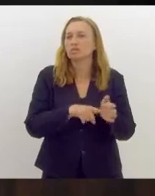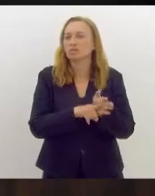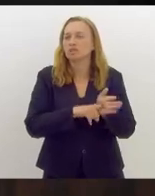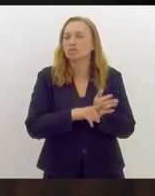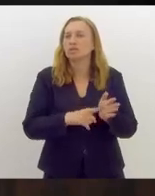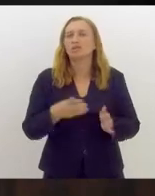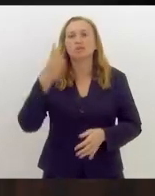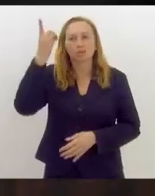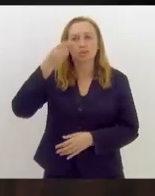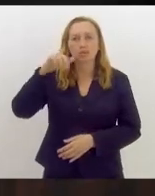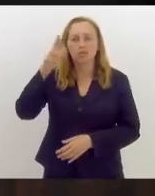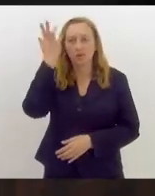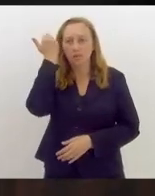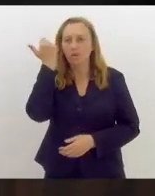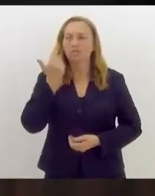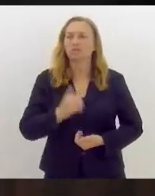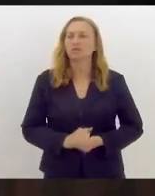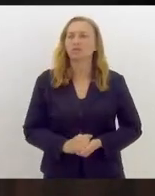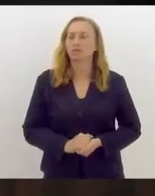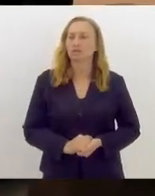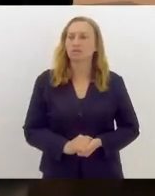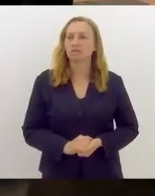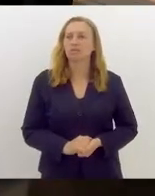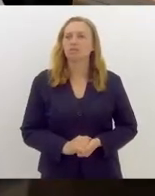ele é o Marco ele